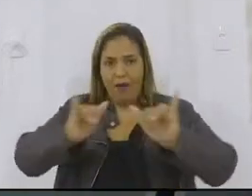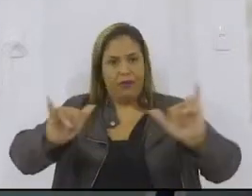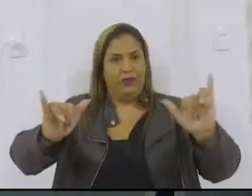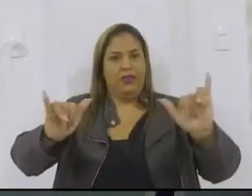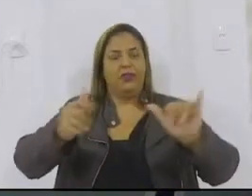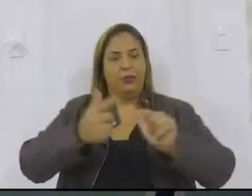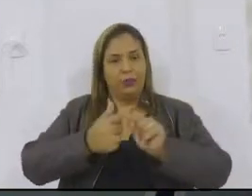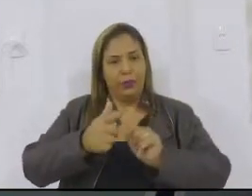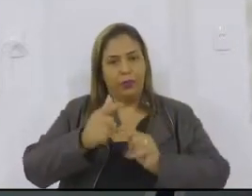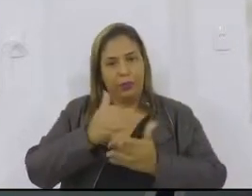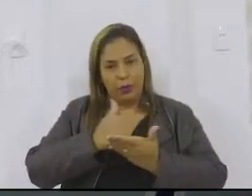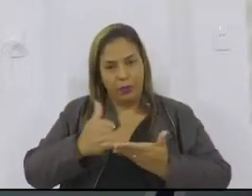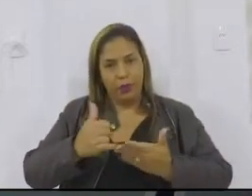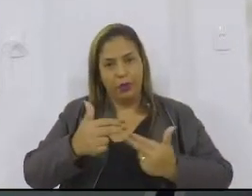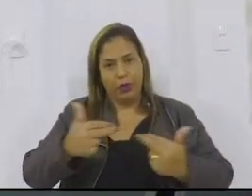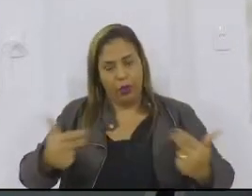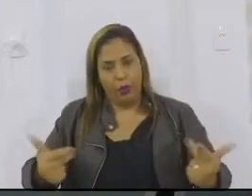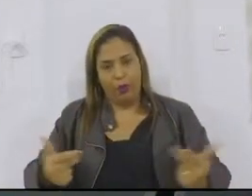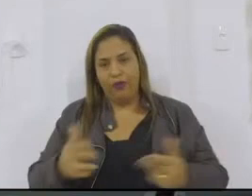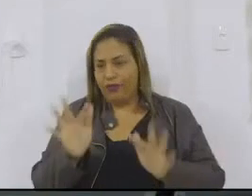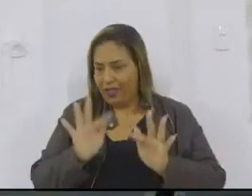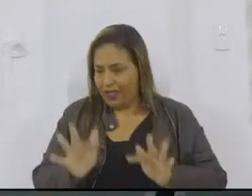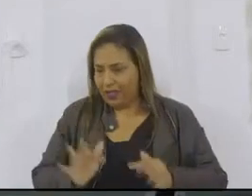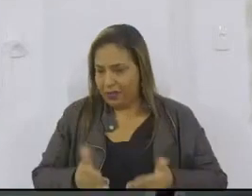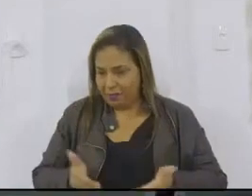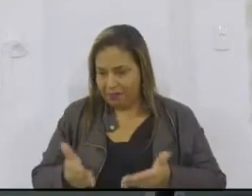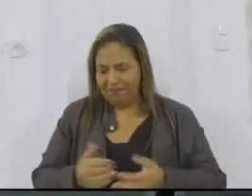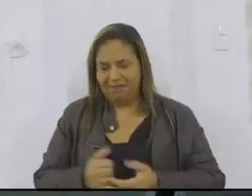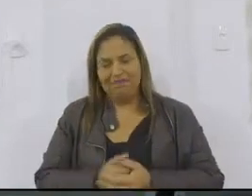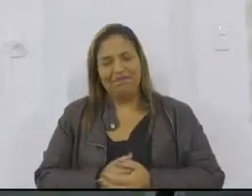feliz pela proposição do vereador.